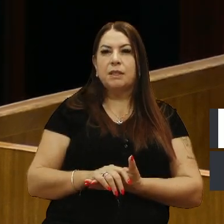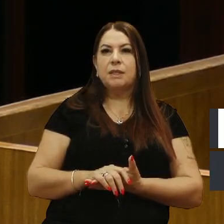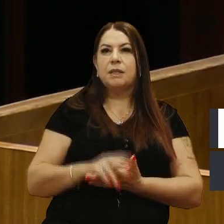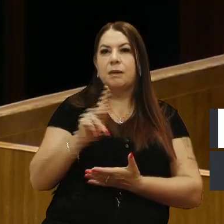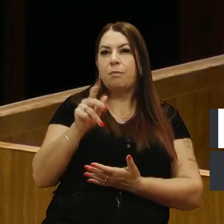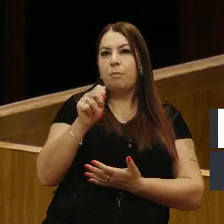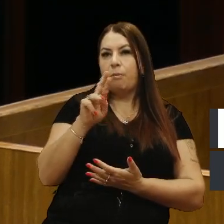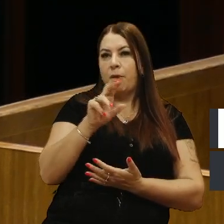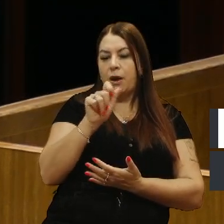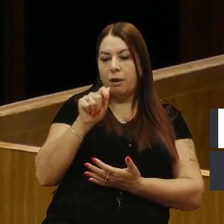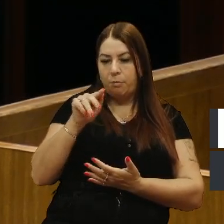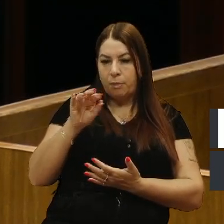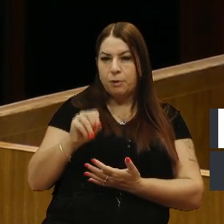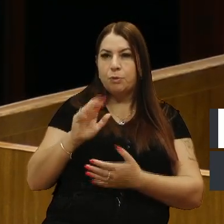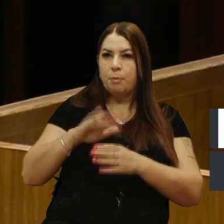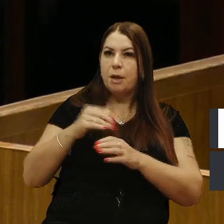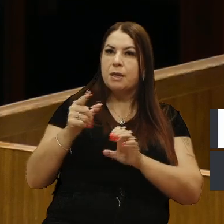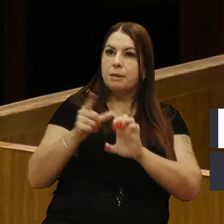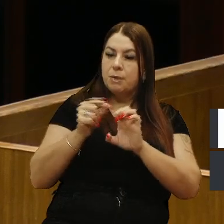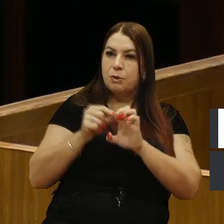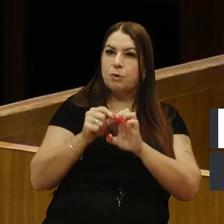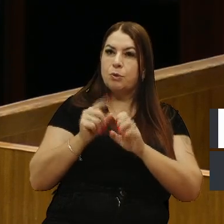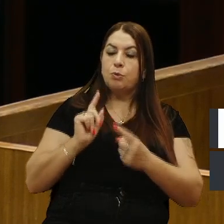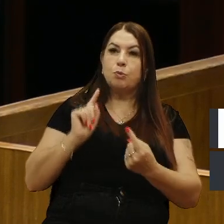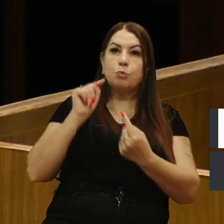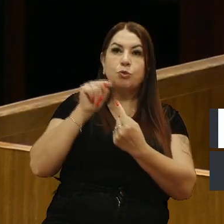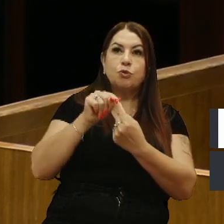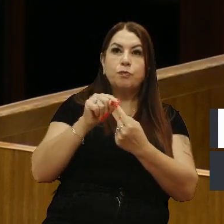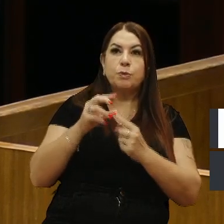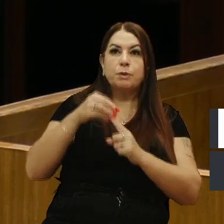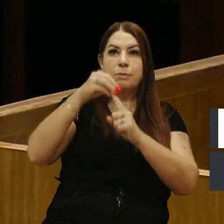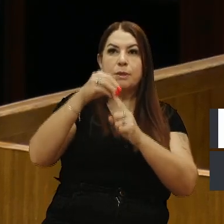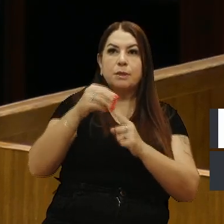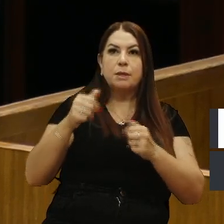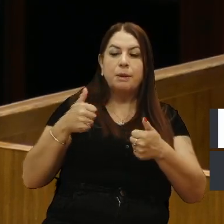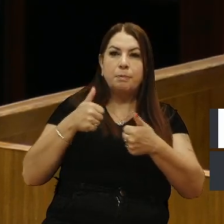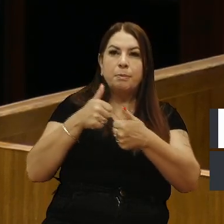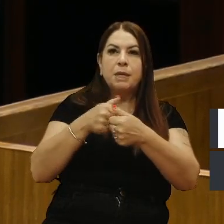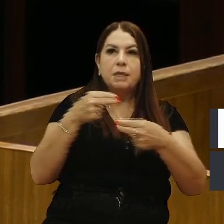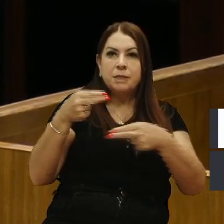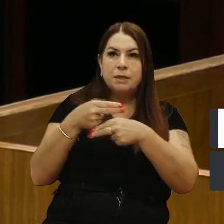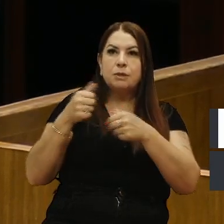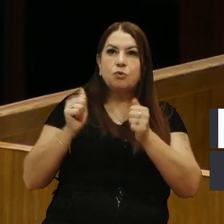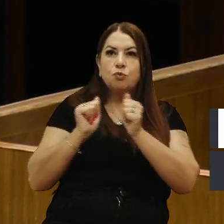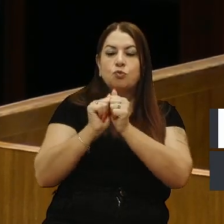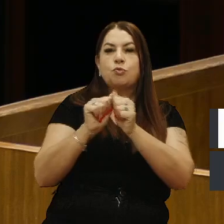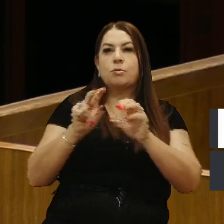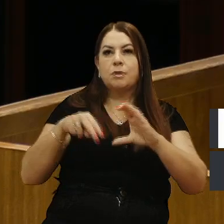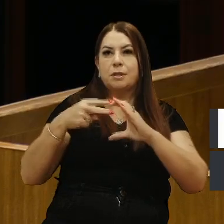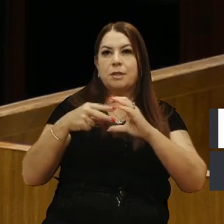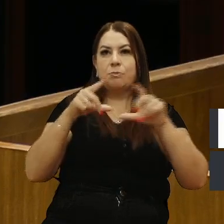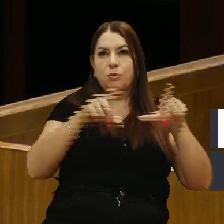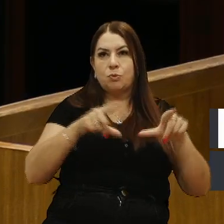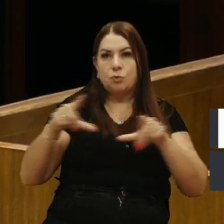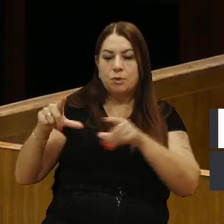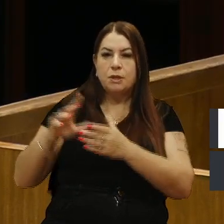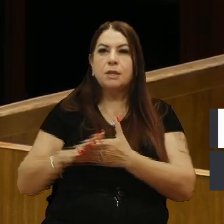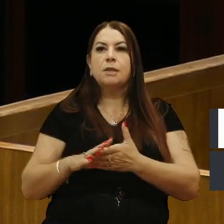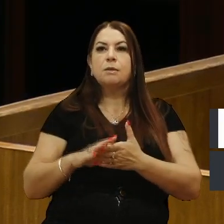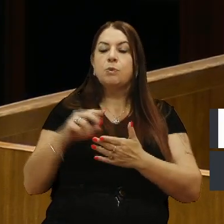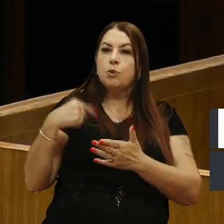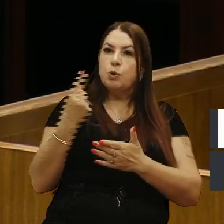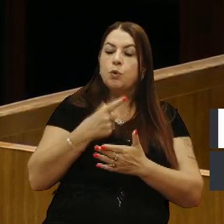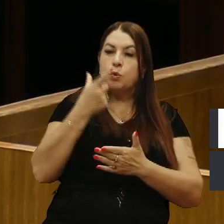Empreendedor, que é com o propósito principal de aproximar o SEBRAE das câmaras de vereadores locais, para que